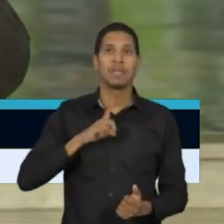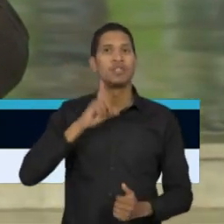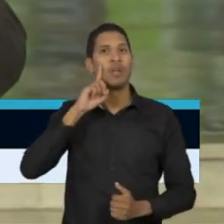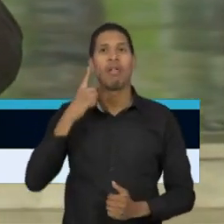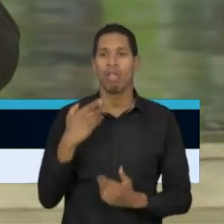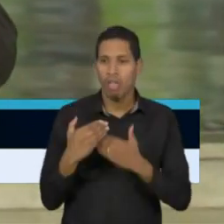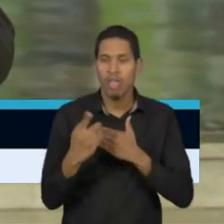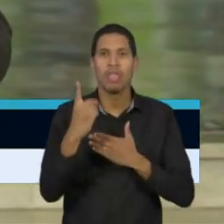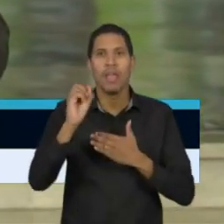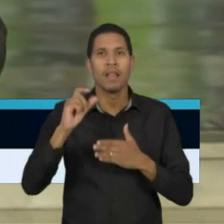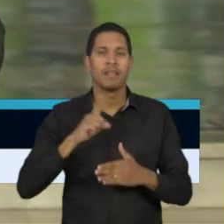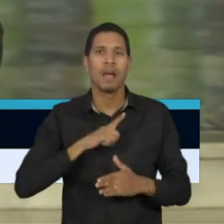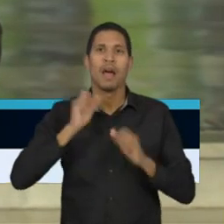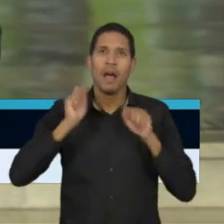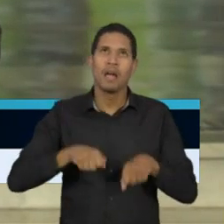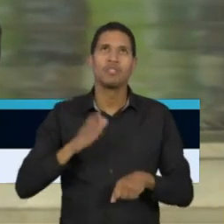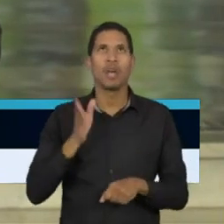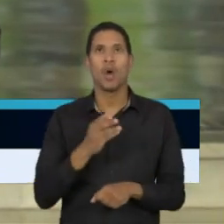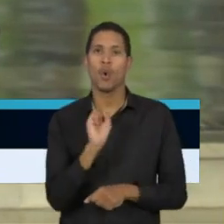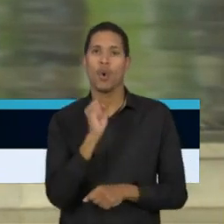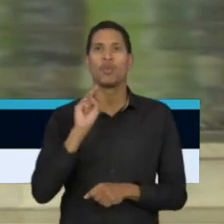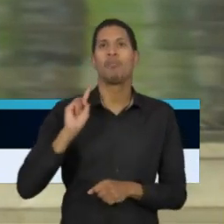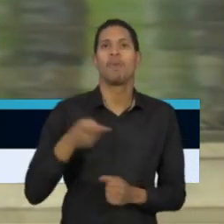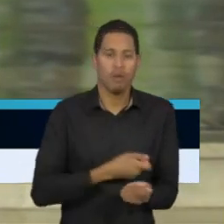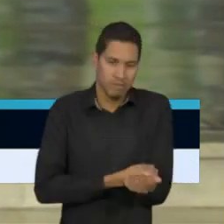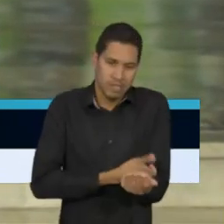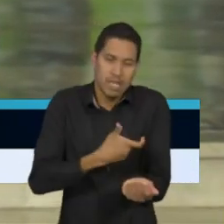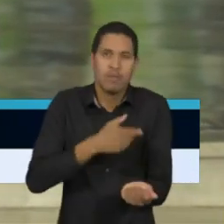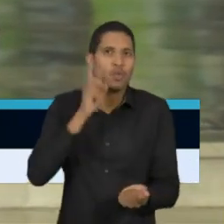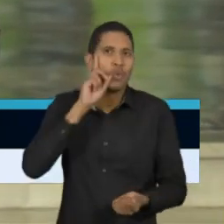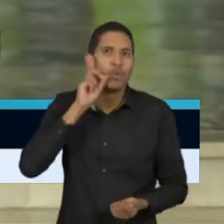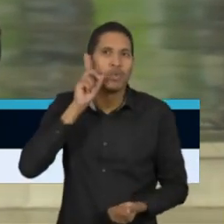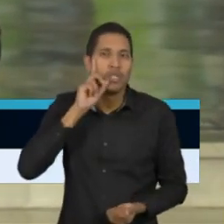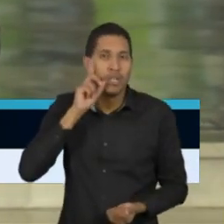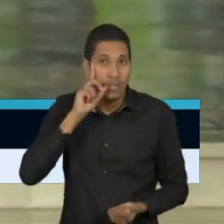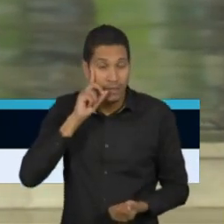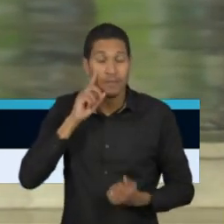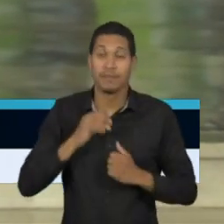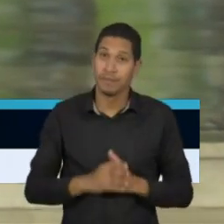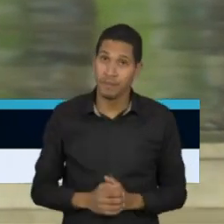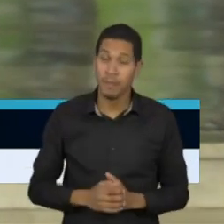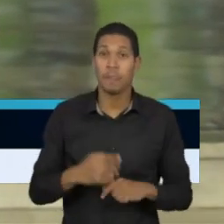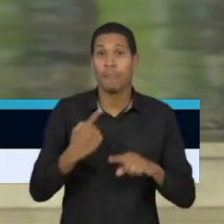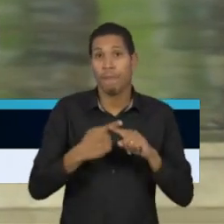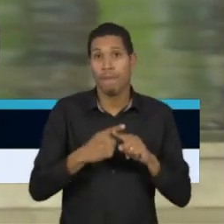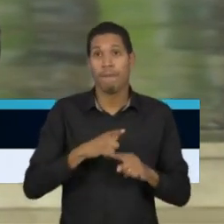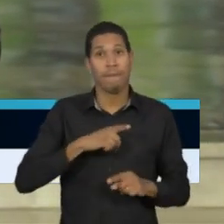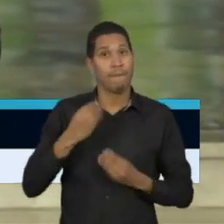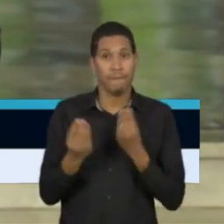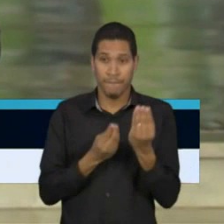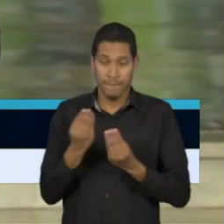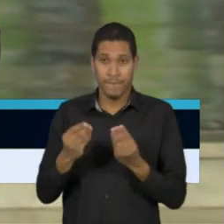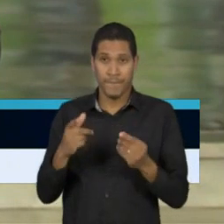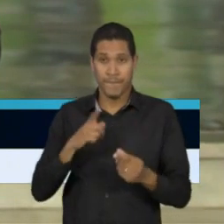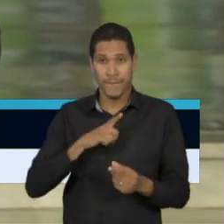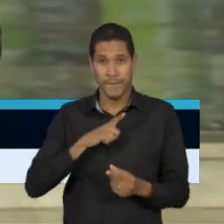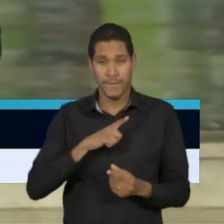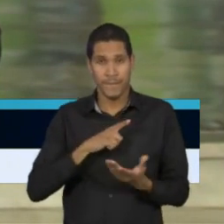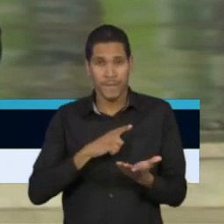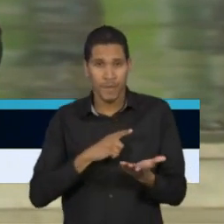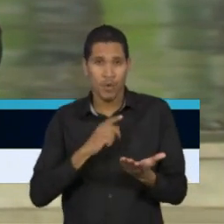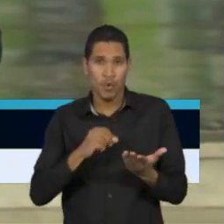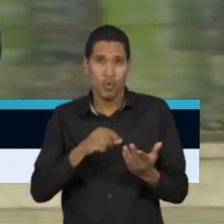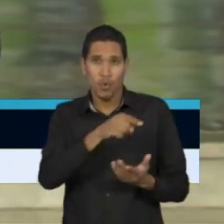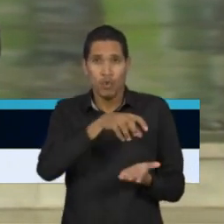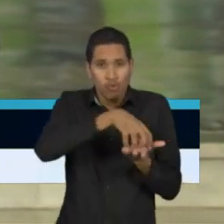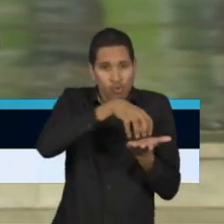dia, porque se fará uma alteração no processamento dos exames do